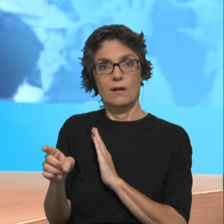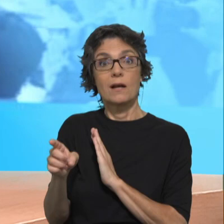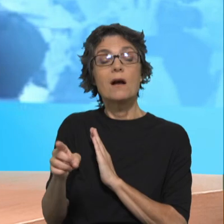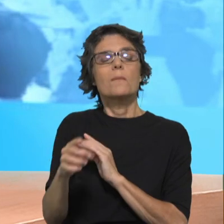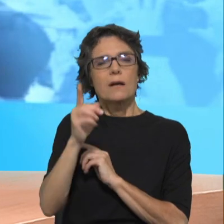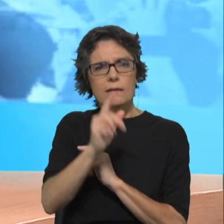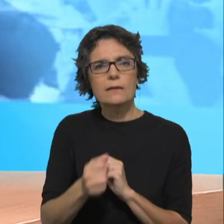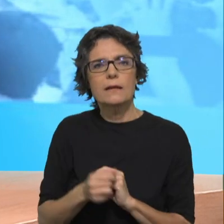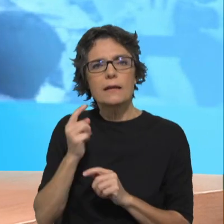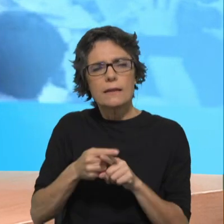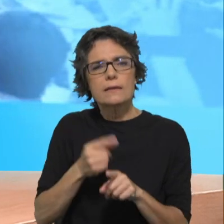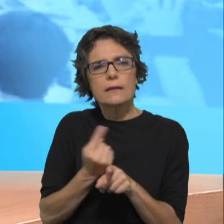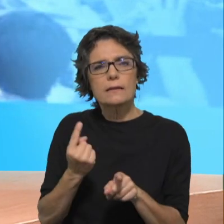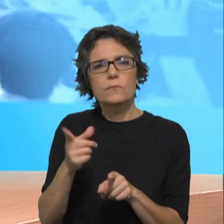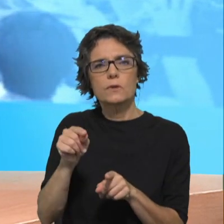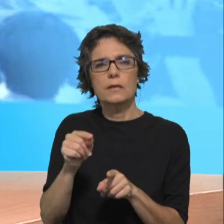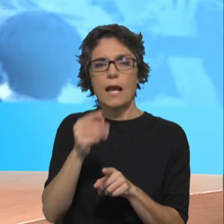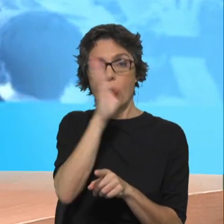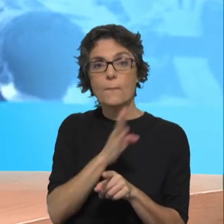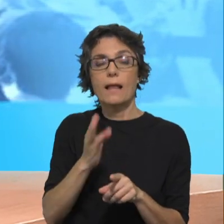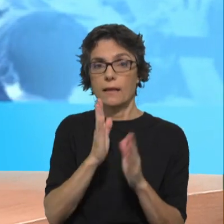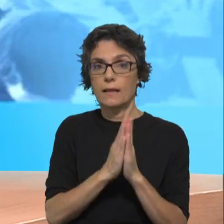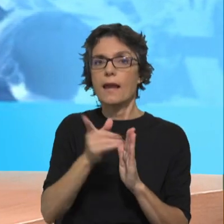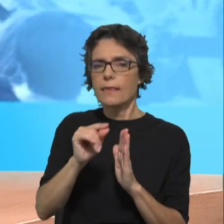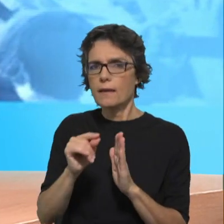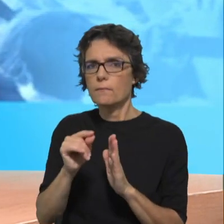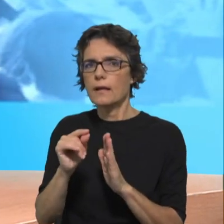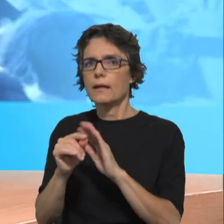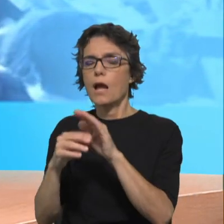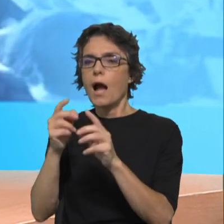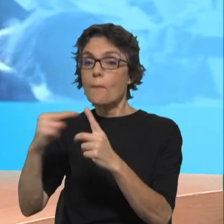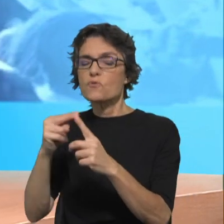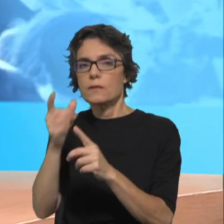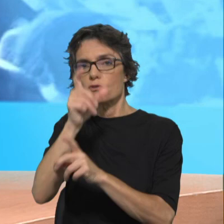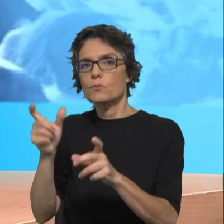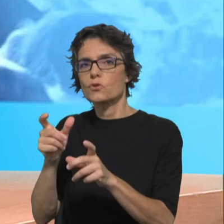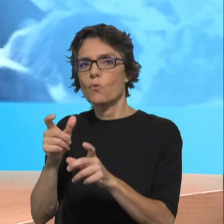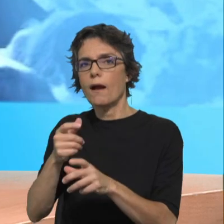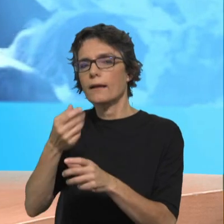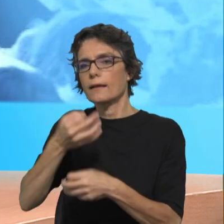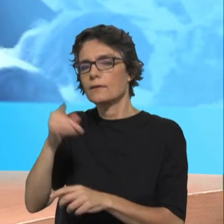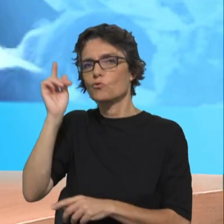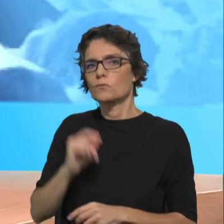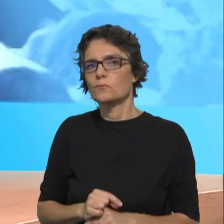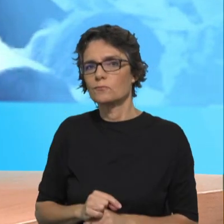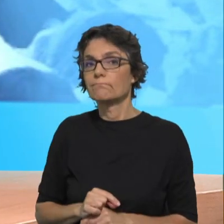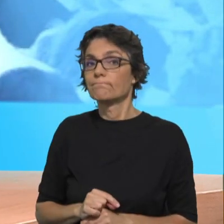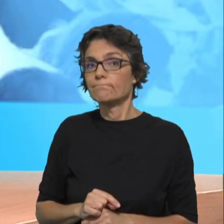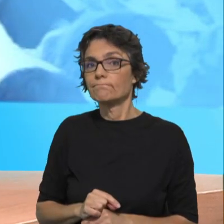tradições religiosas e mesmo com aqueles que não acreditam. E o terceiro nível, para terminar, peço desculpa, é o das